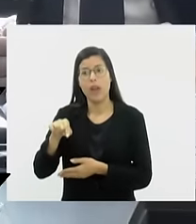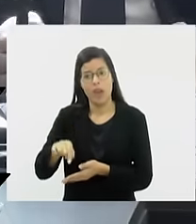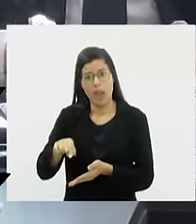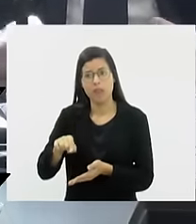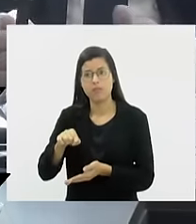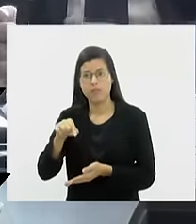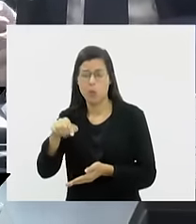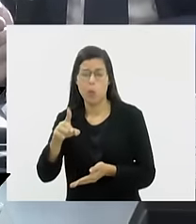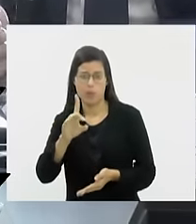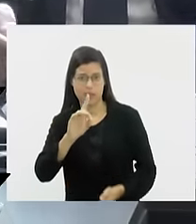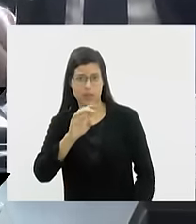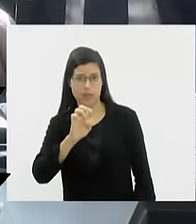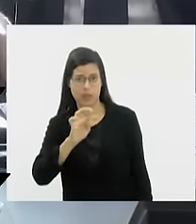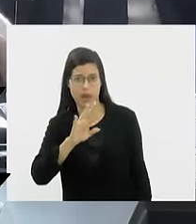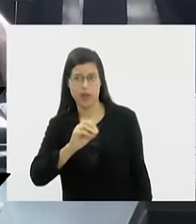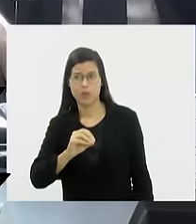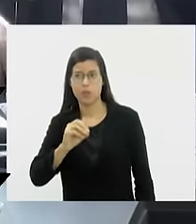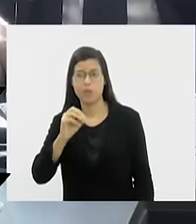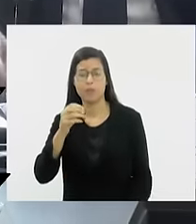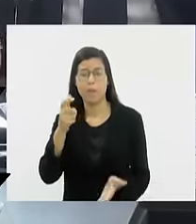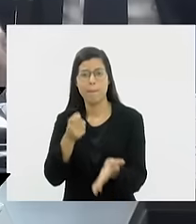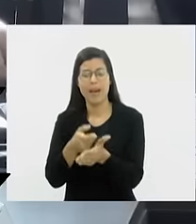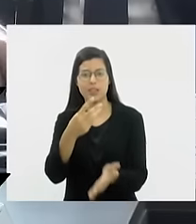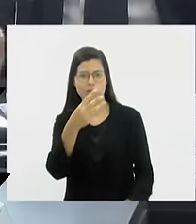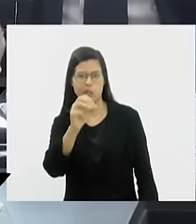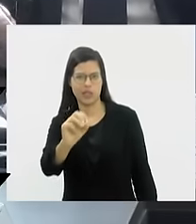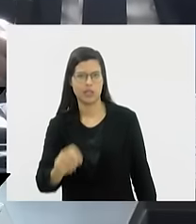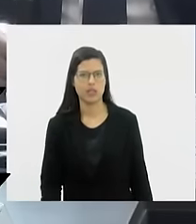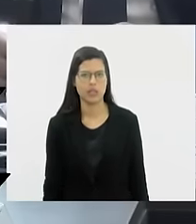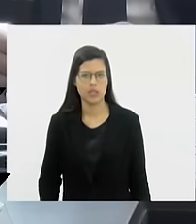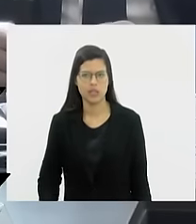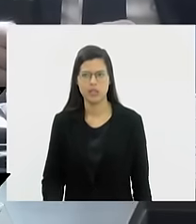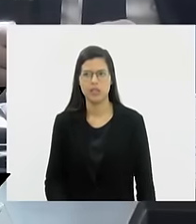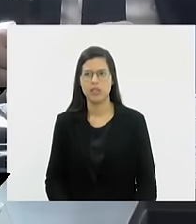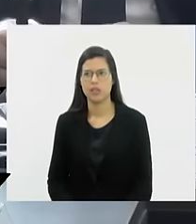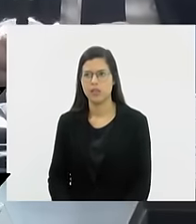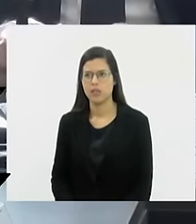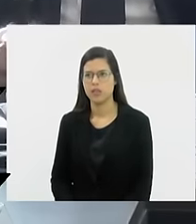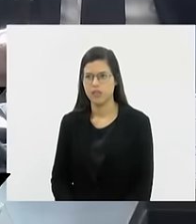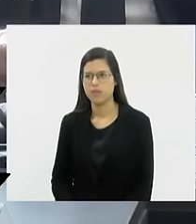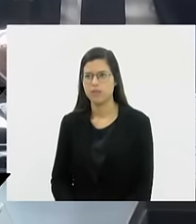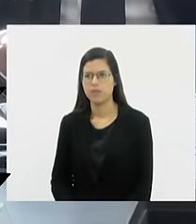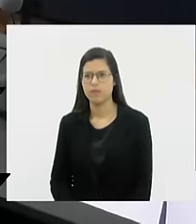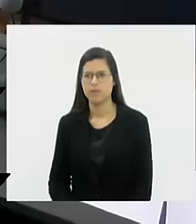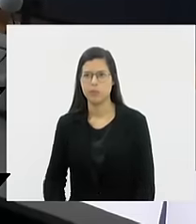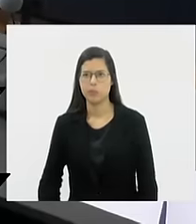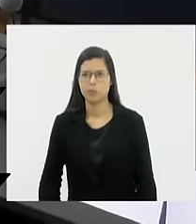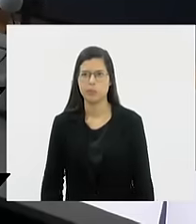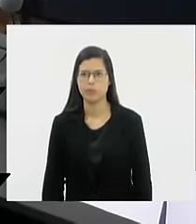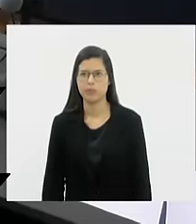pagando 30. Que isso, cara? Tá aqui, ó. Abriu agora. Eu vou chegar lá. Pra parte. Bom, um dos causas da